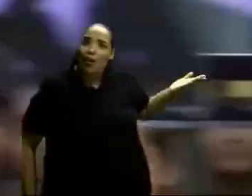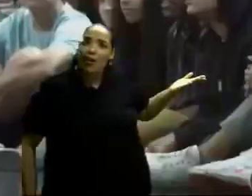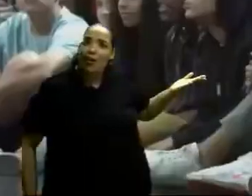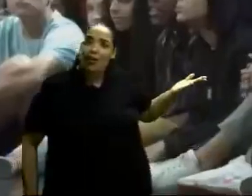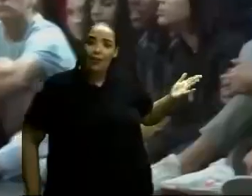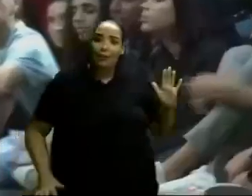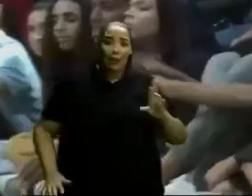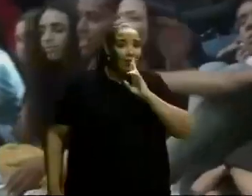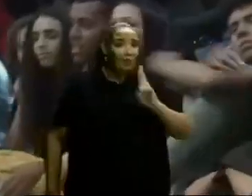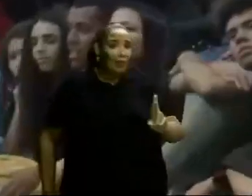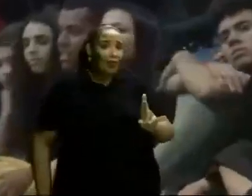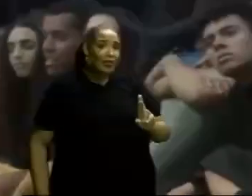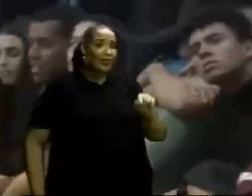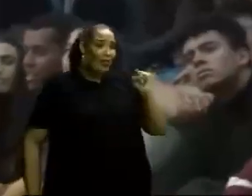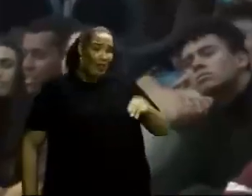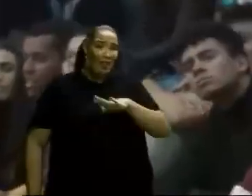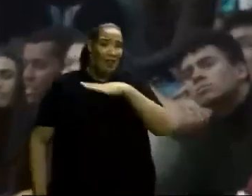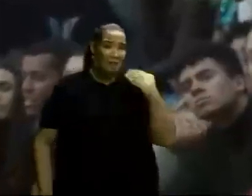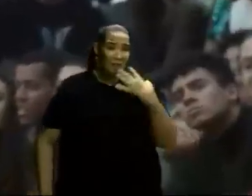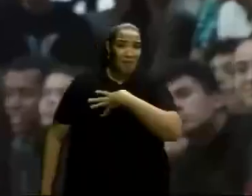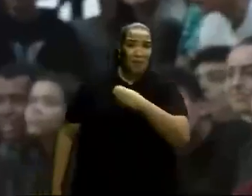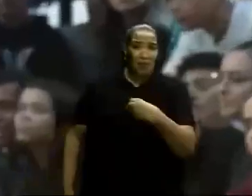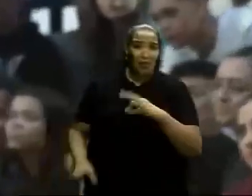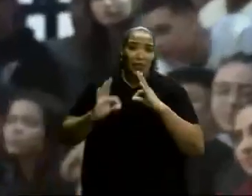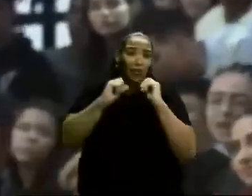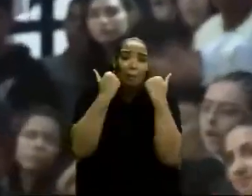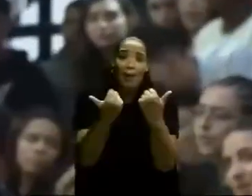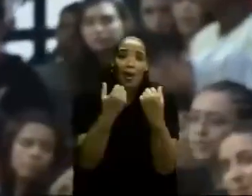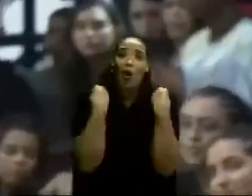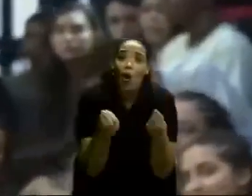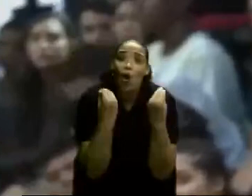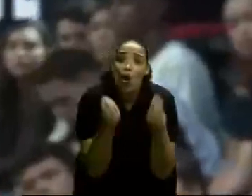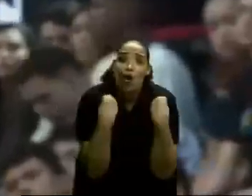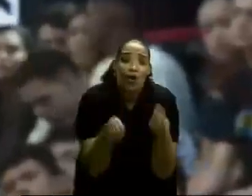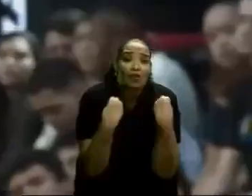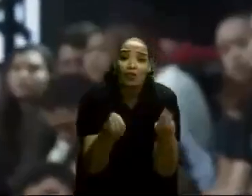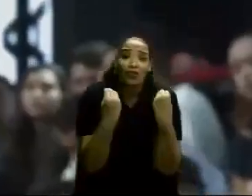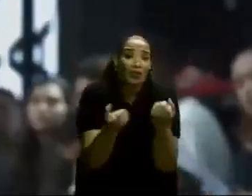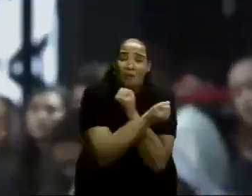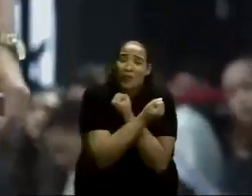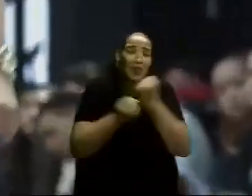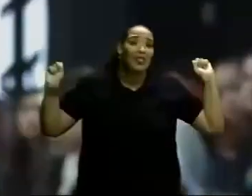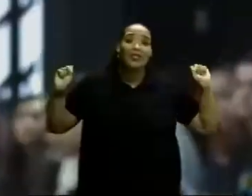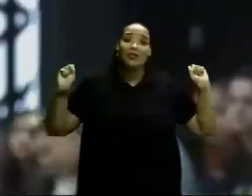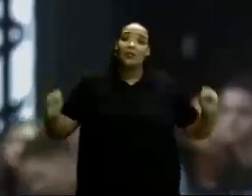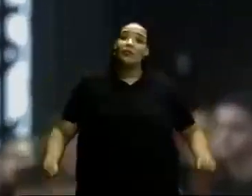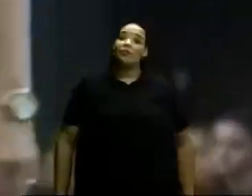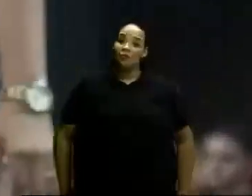Agora responde para mim, um filho morto dentro de um quarto, está tudo bem, minha gente? Fala aí, está tudo bem?